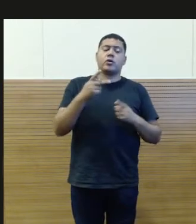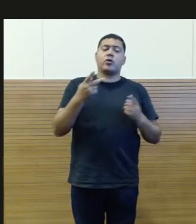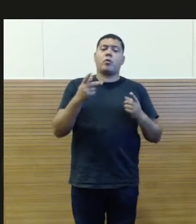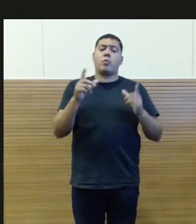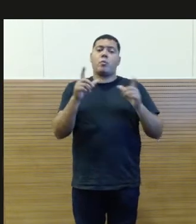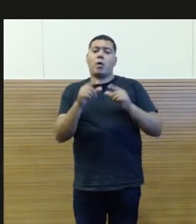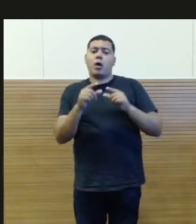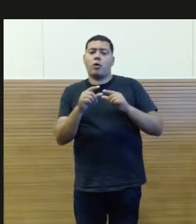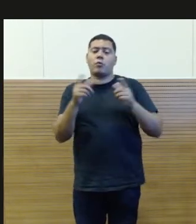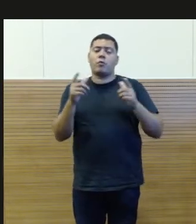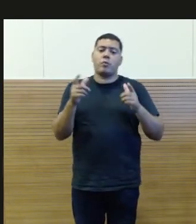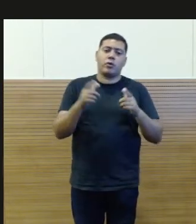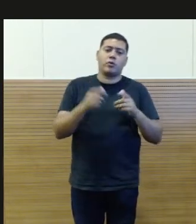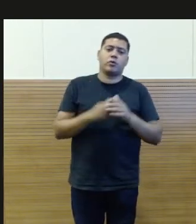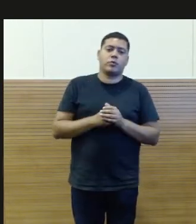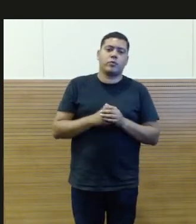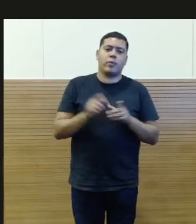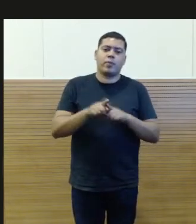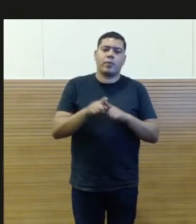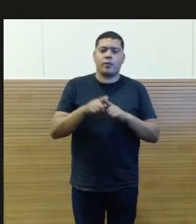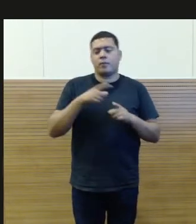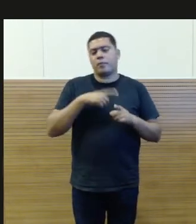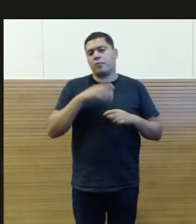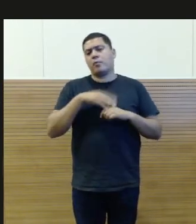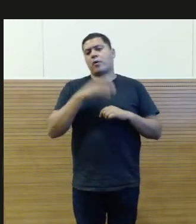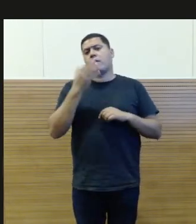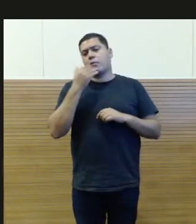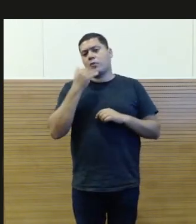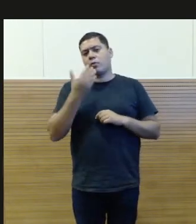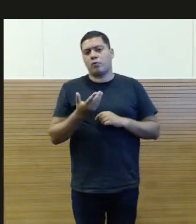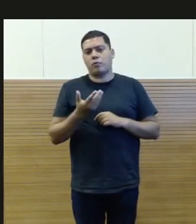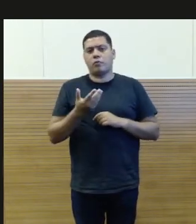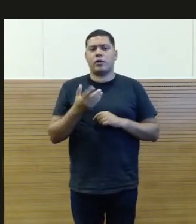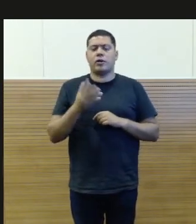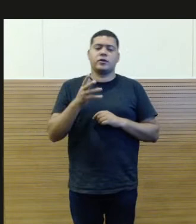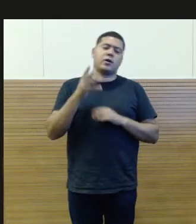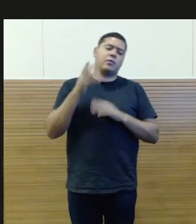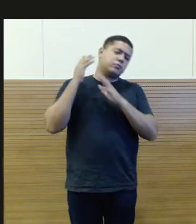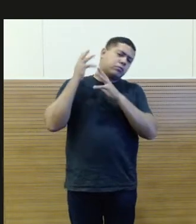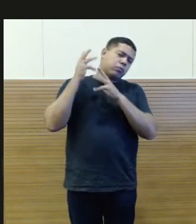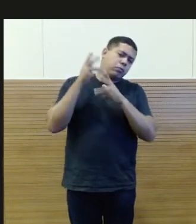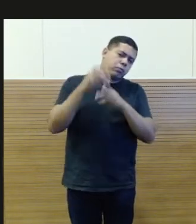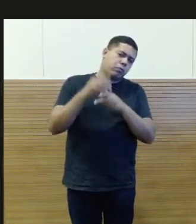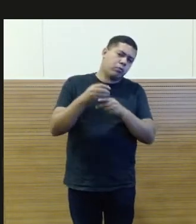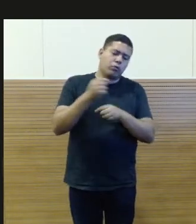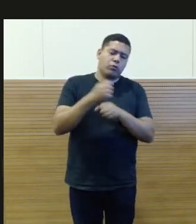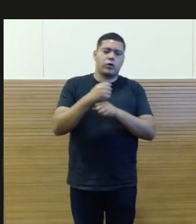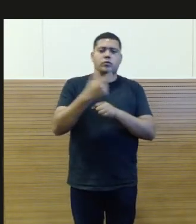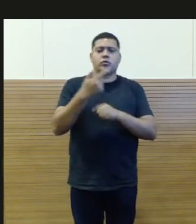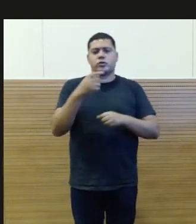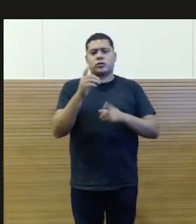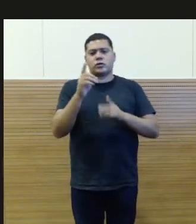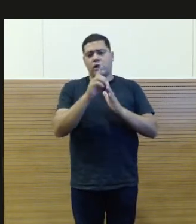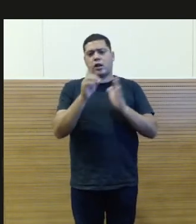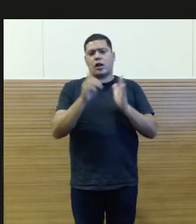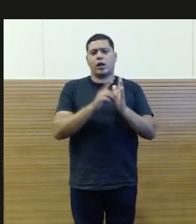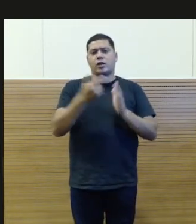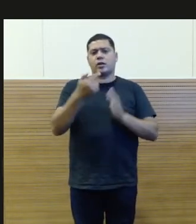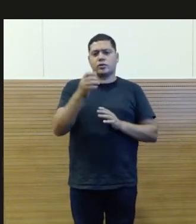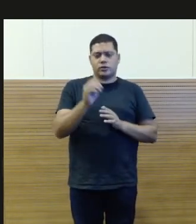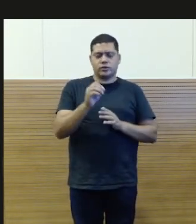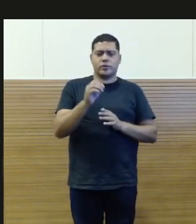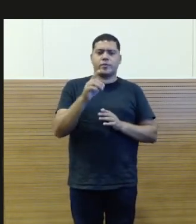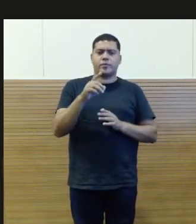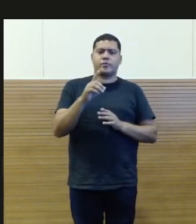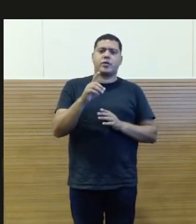micro constituintes. Tem muito mais para a comida do que isso. Desde os anos 70, padrões de dieta e de alimentação